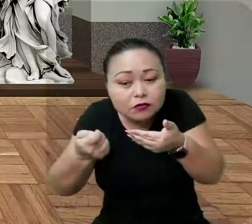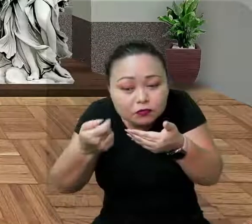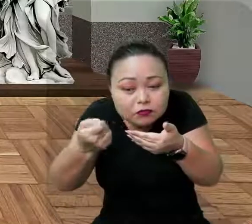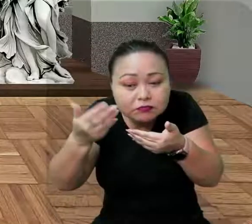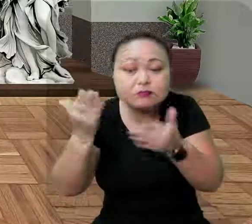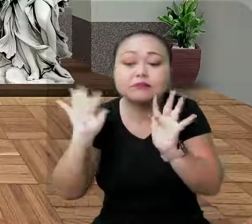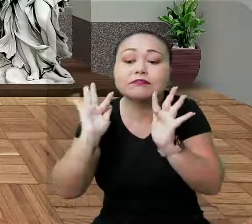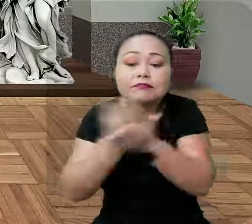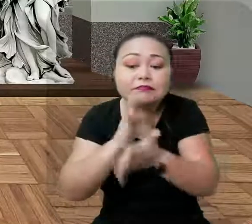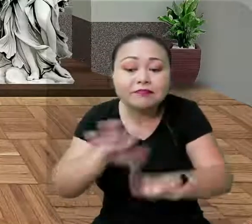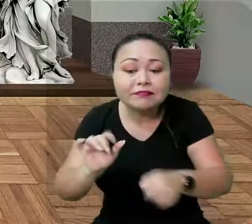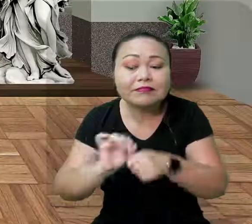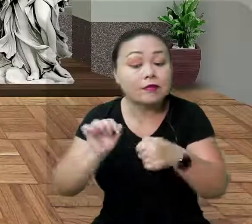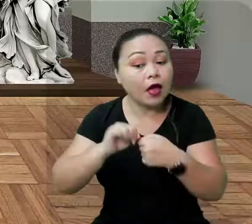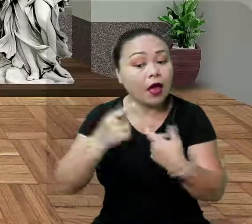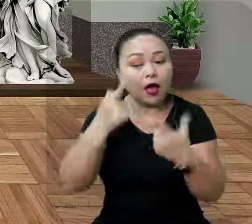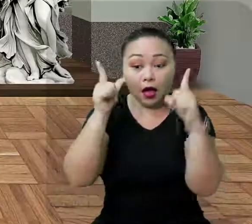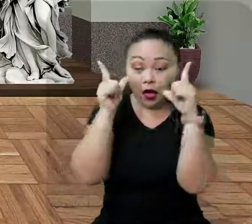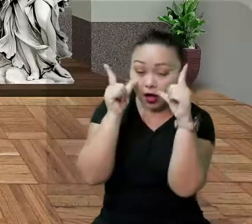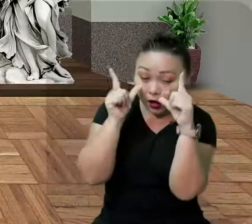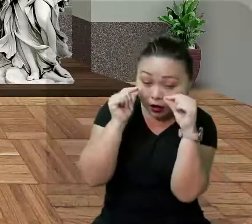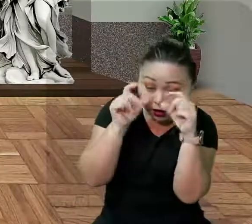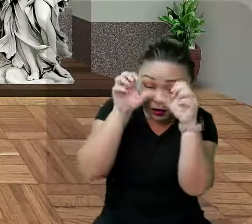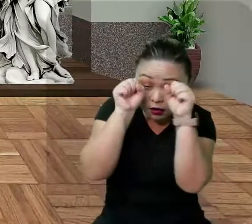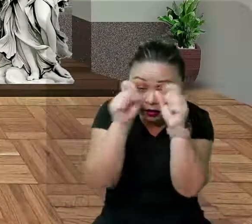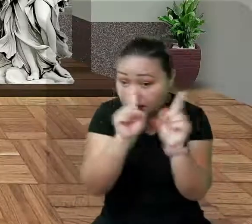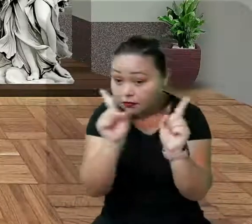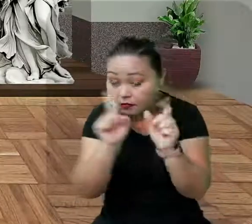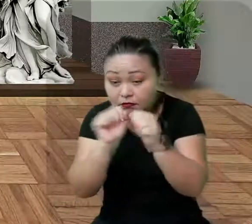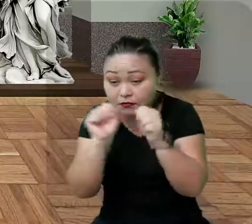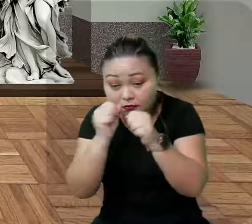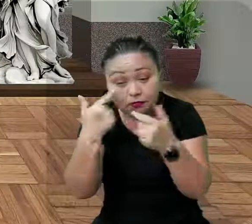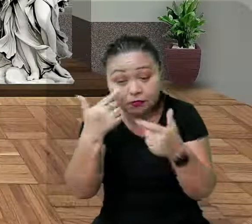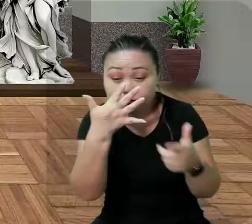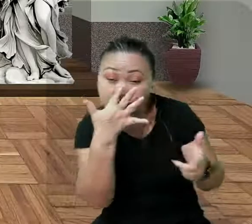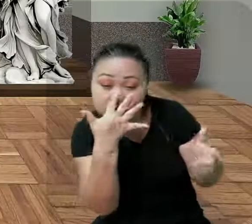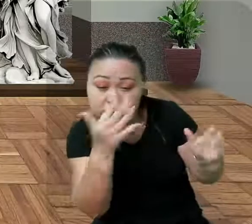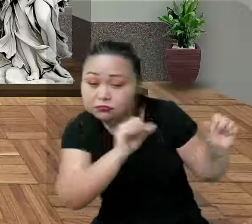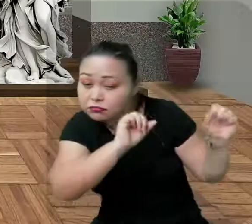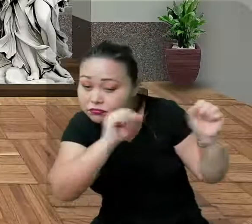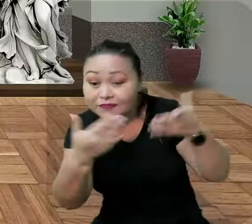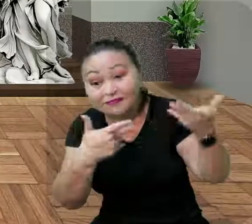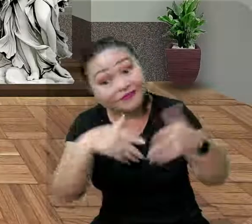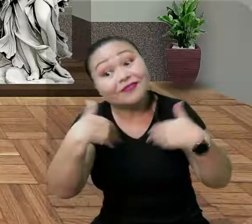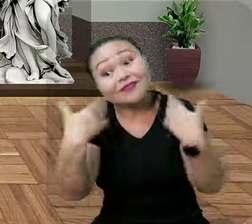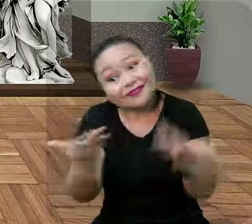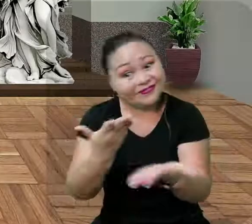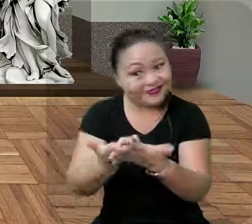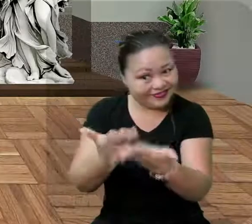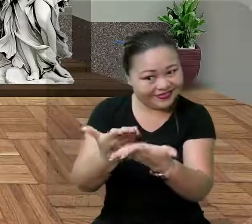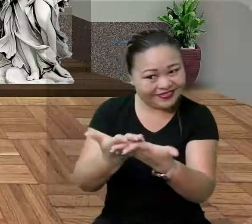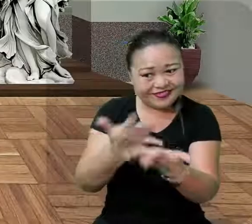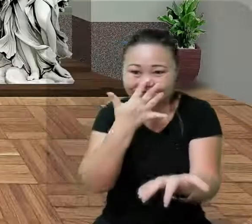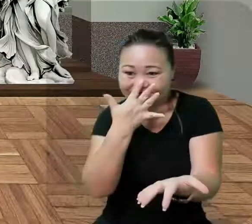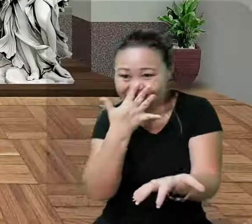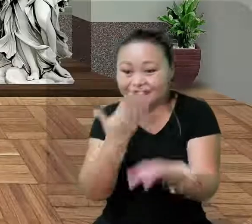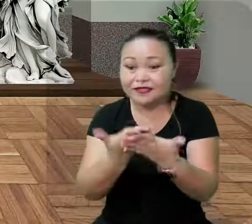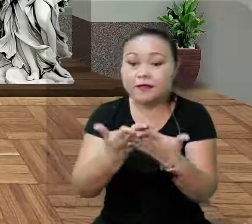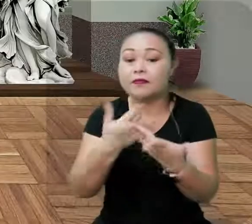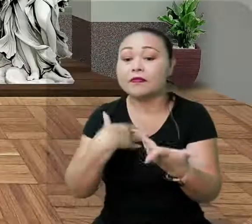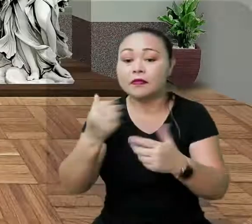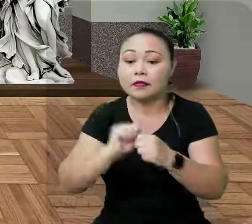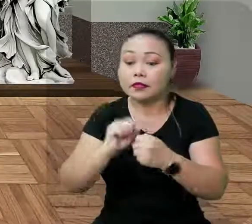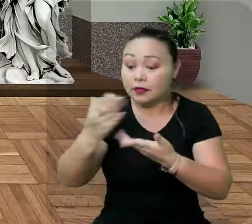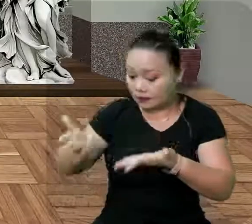É isso mesmo e não pode dormir assistindo nossos Episódio digo a nossas aulas volta portanto